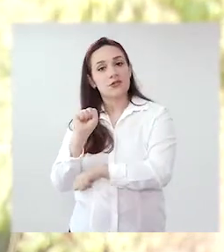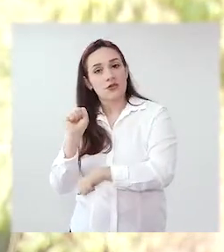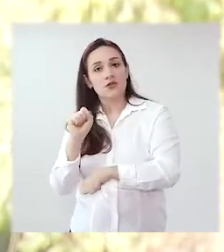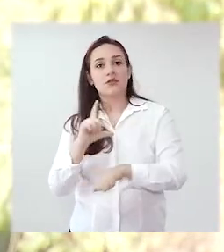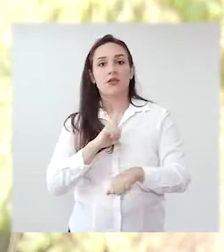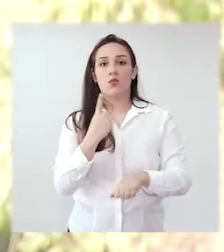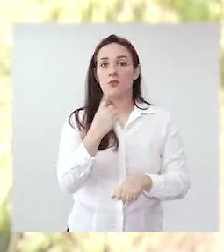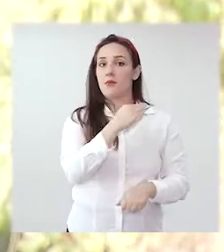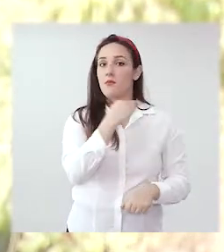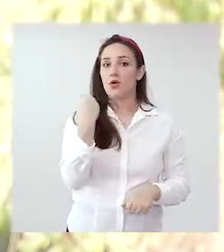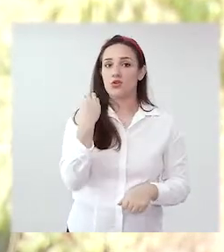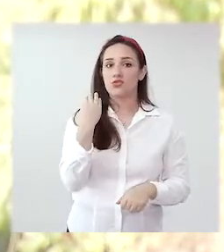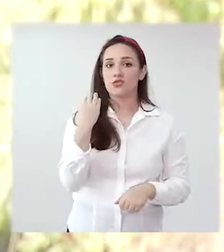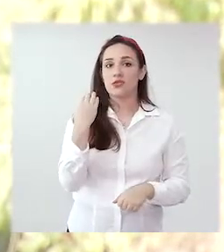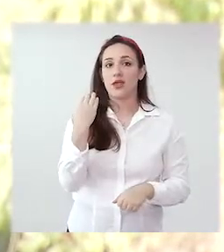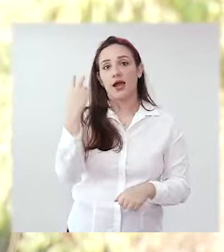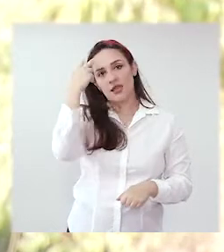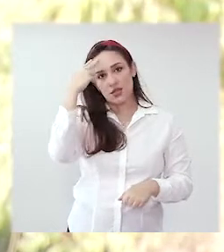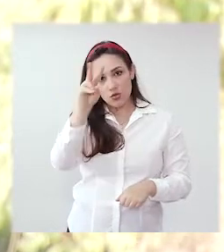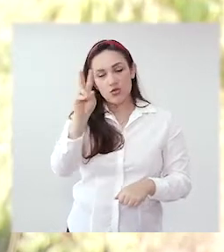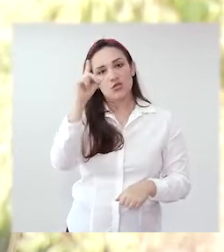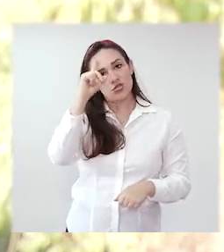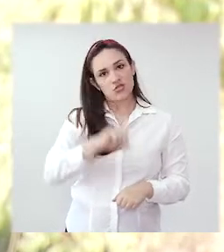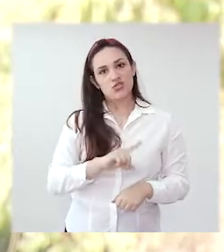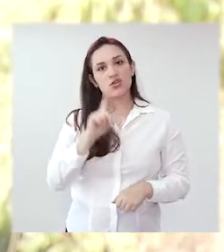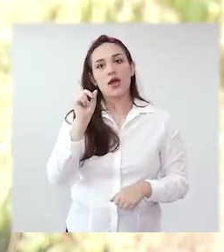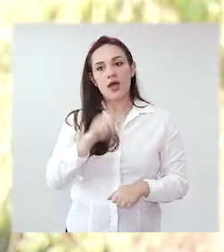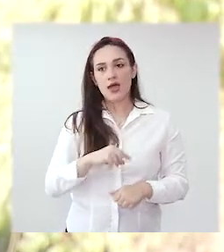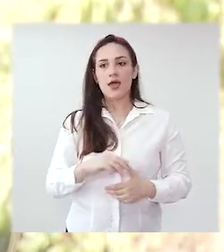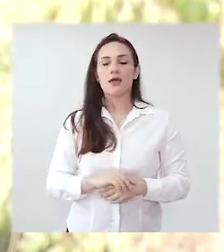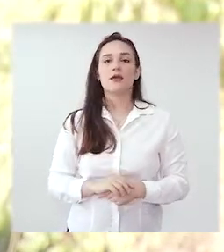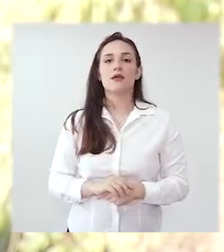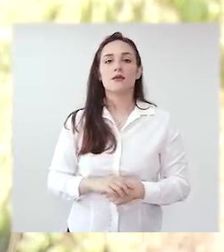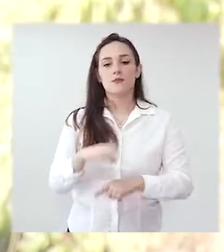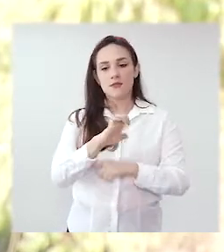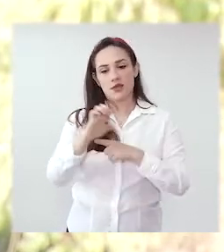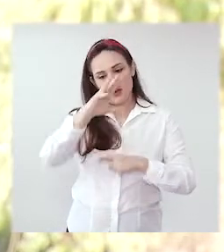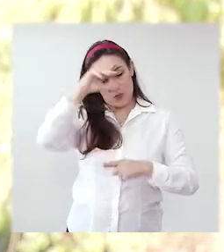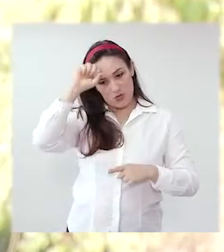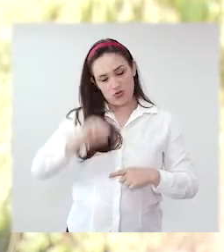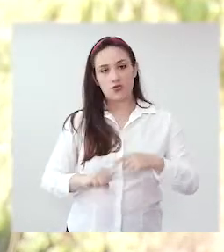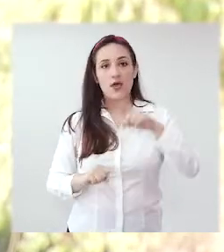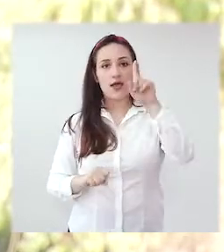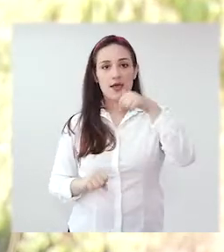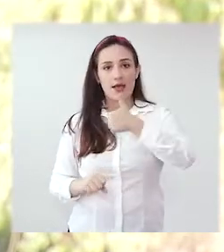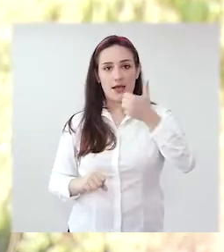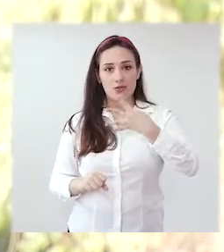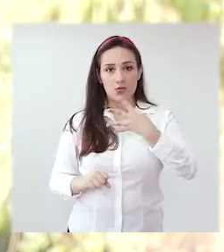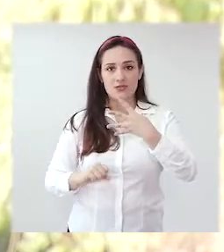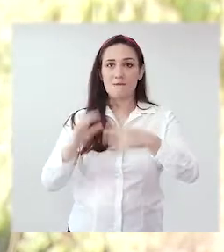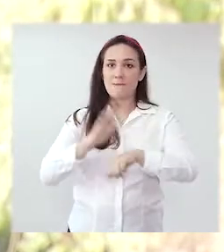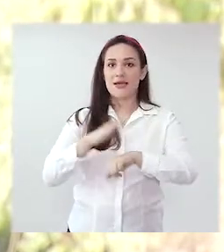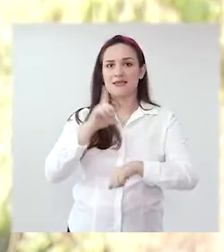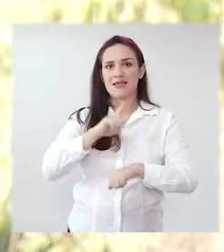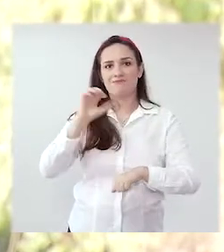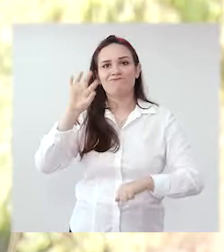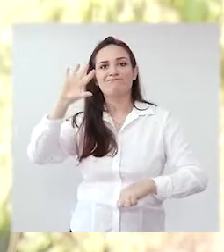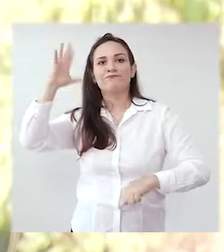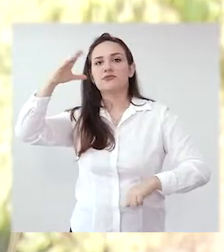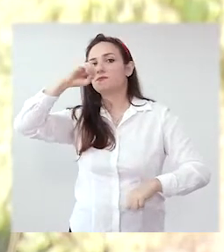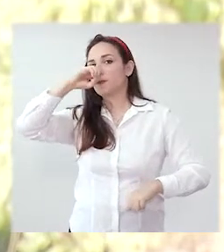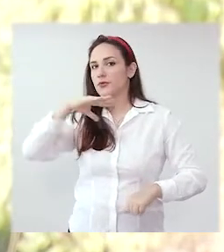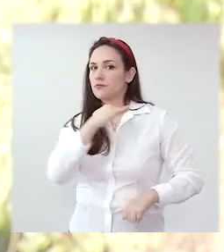horas. Mato Grosso do Sul está em 14º lugar nacional nesse triste número. Esses dados